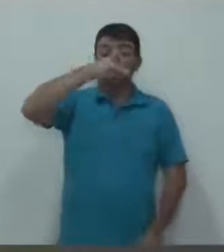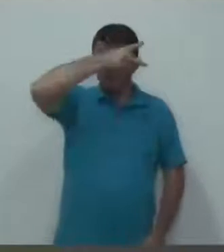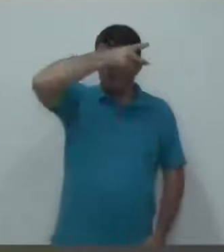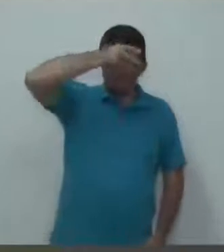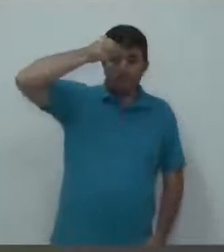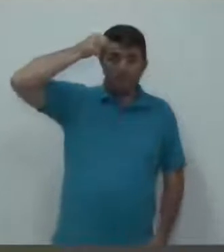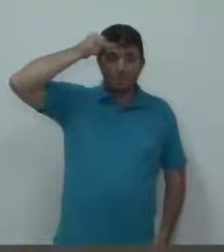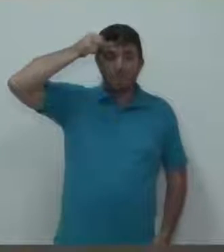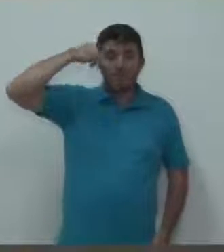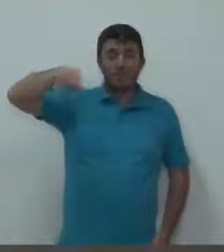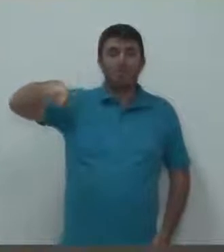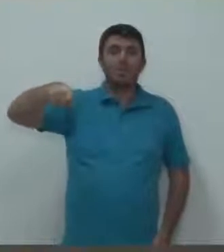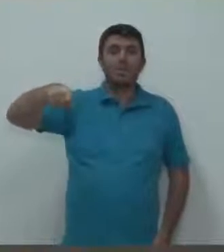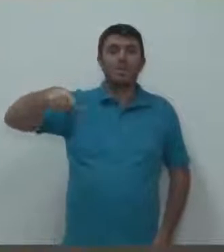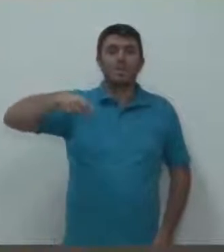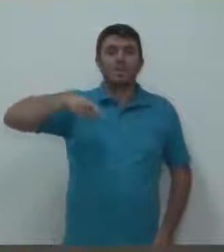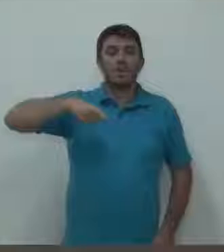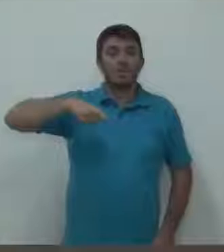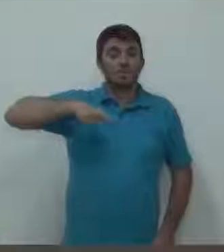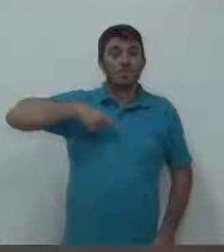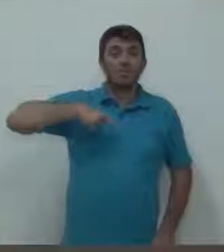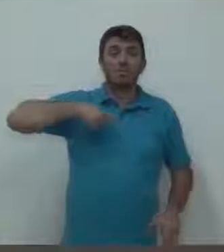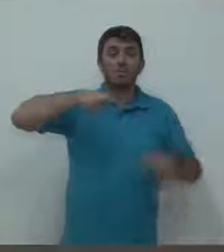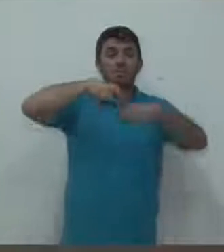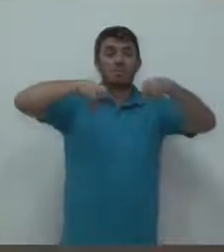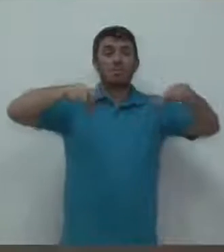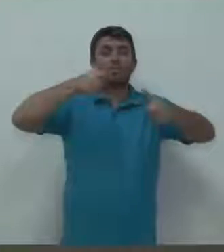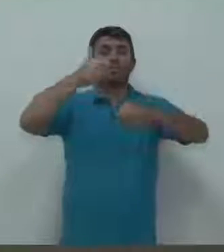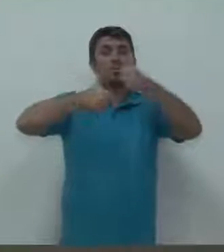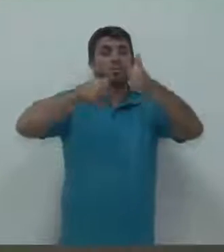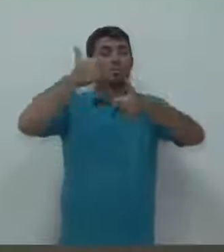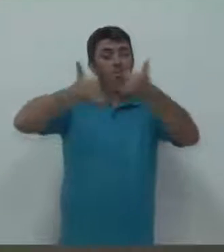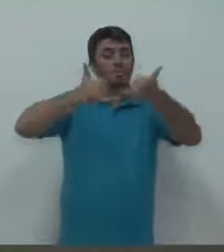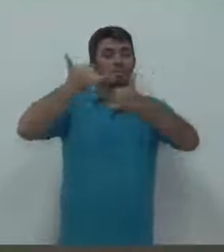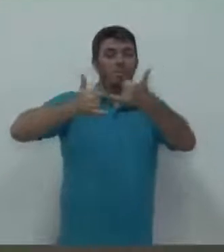de lazer ali. Qual o problema? Qual a interferência?